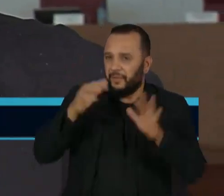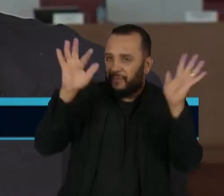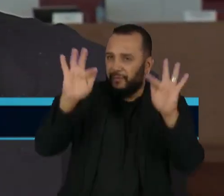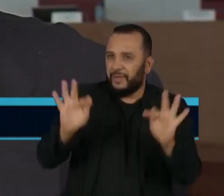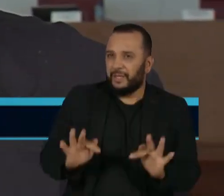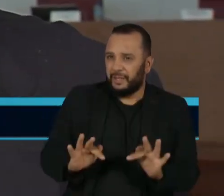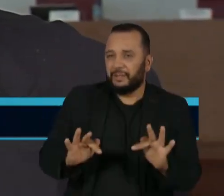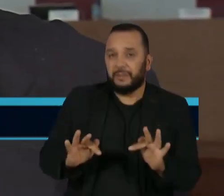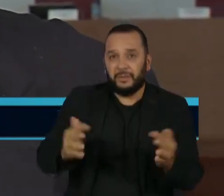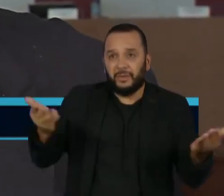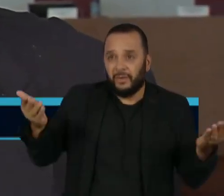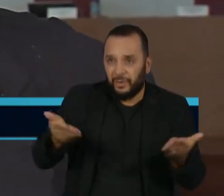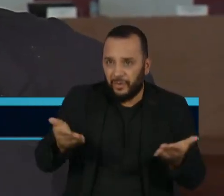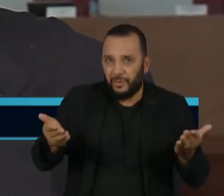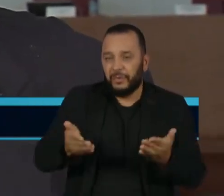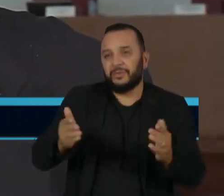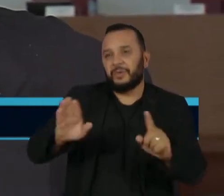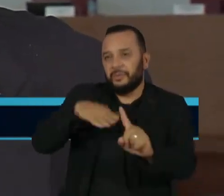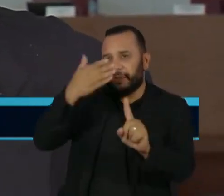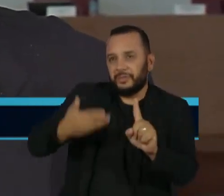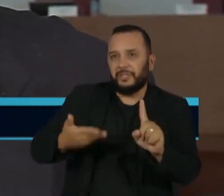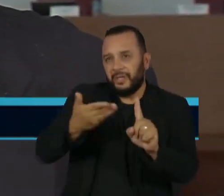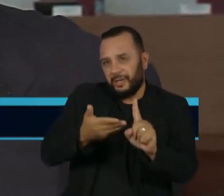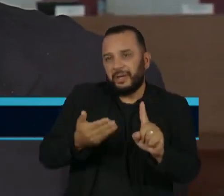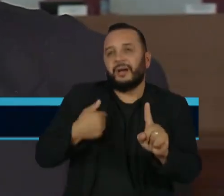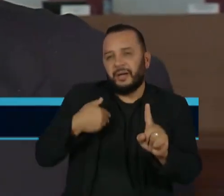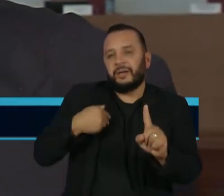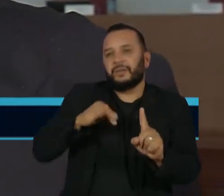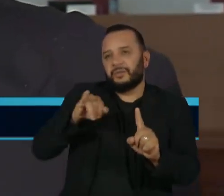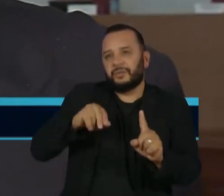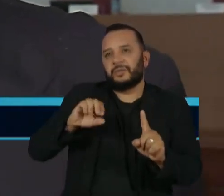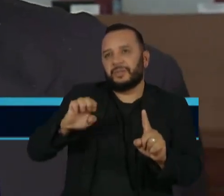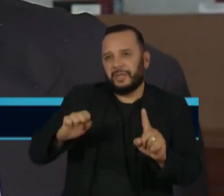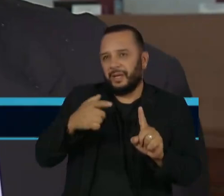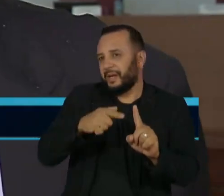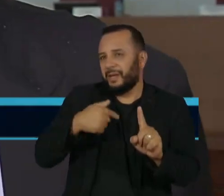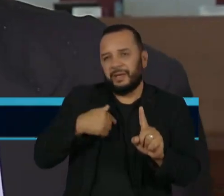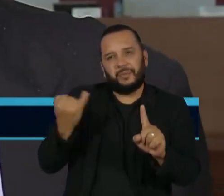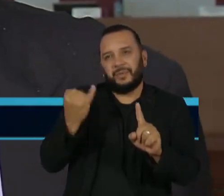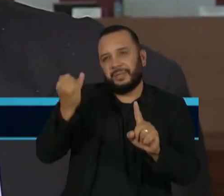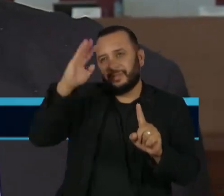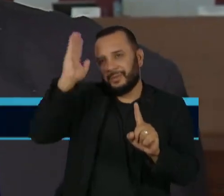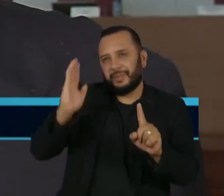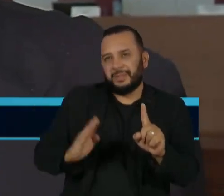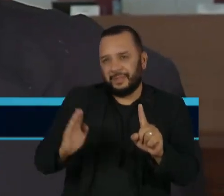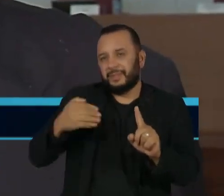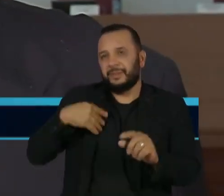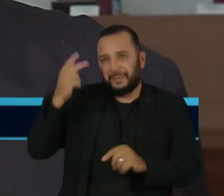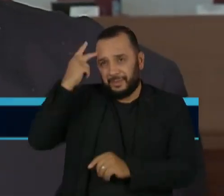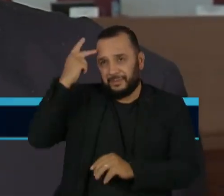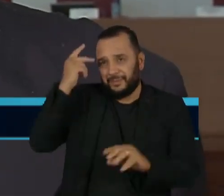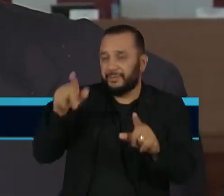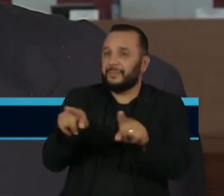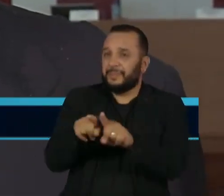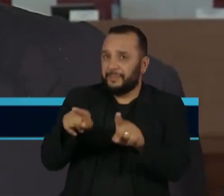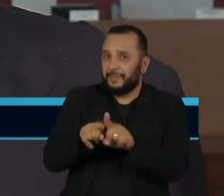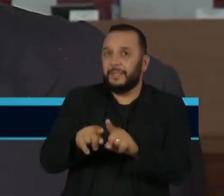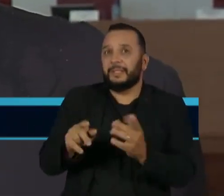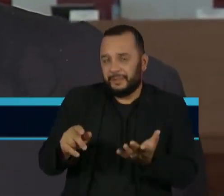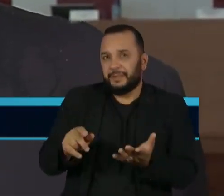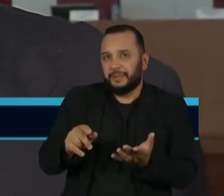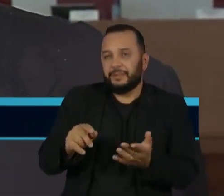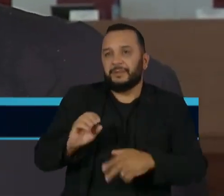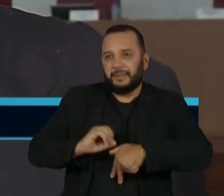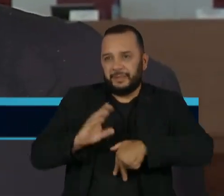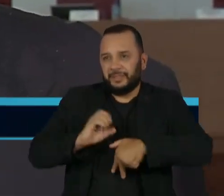o ato de hoje homenageando essa figura notável para o Brasil para São Paulo e em particular paraa